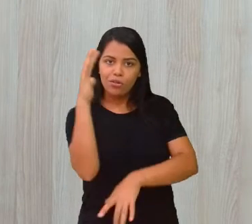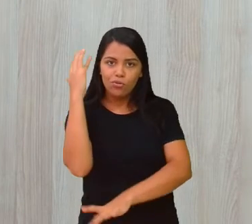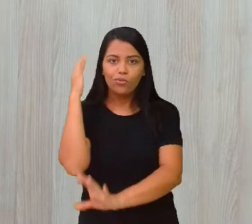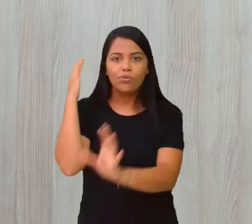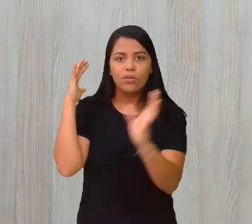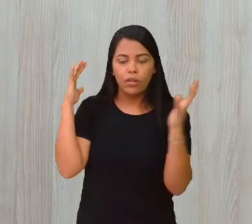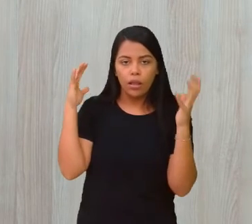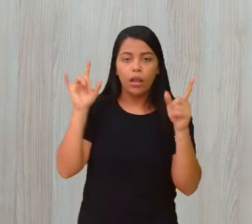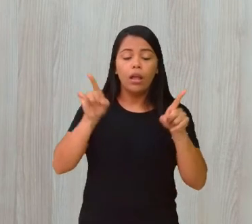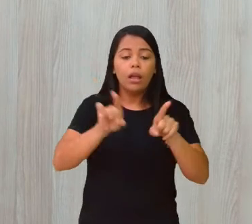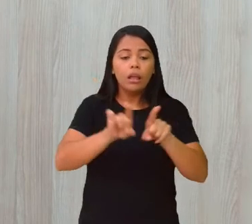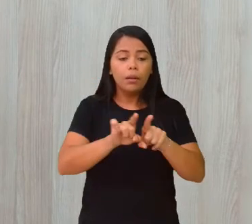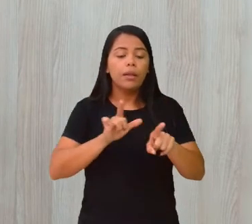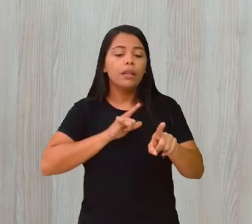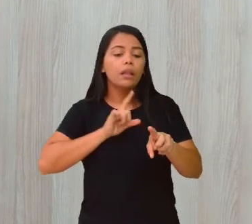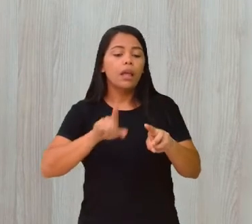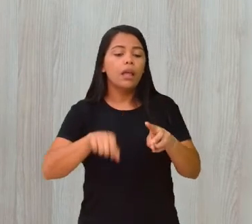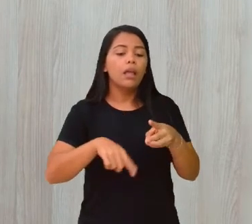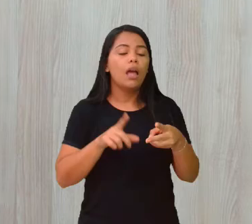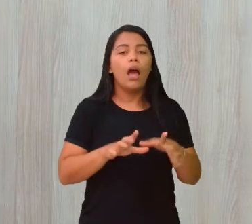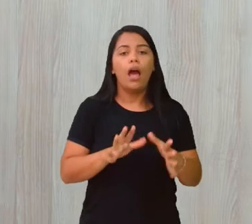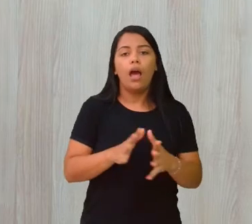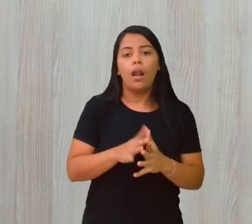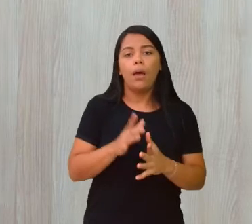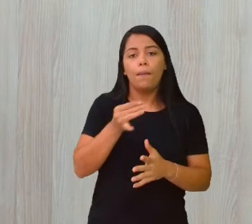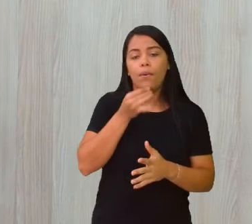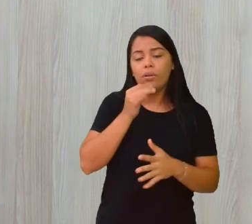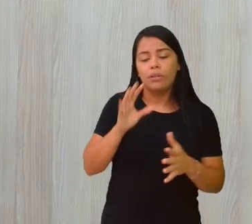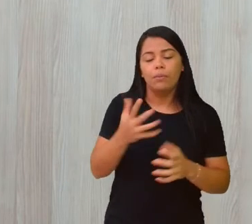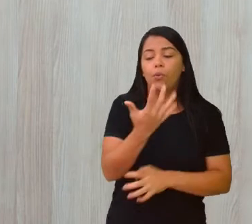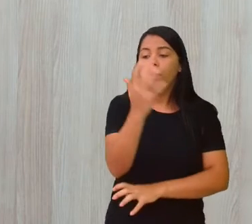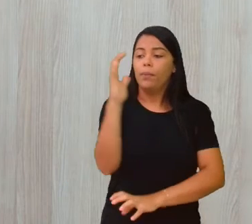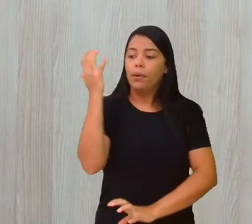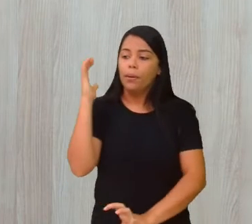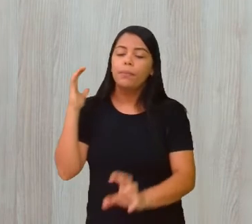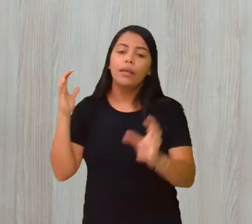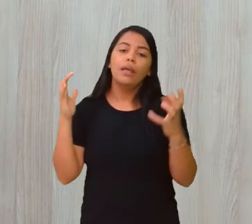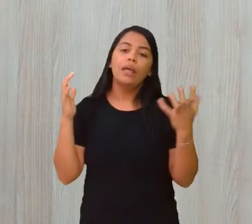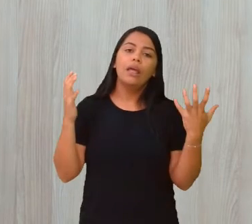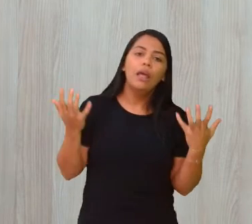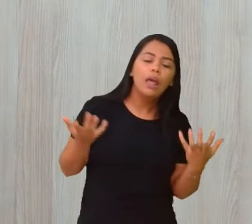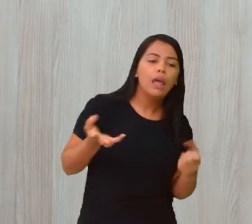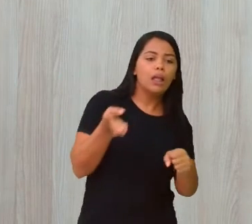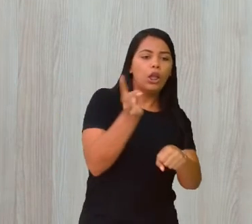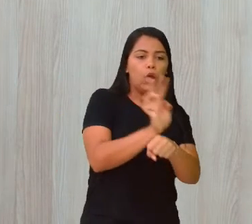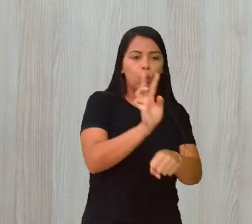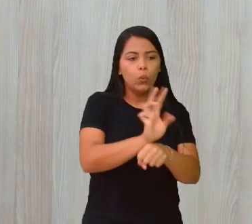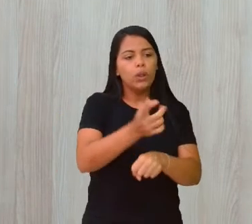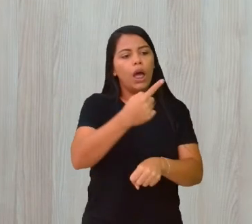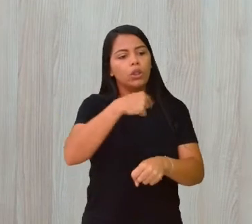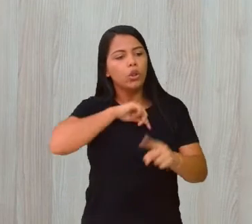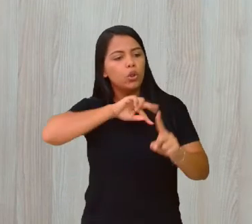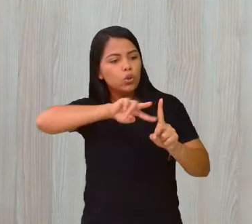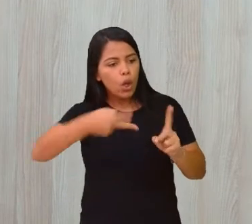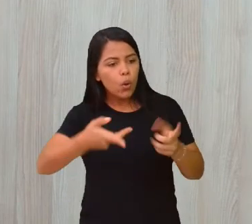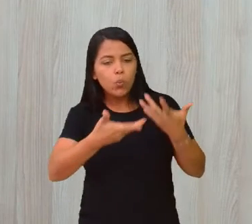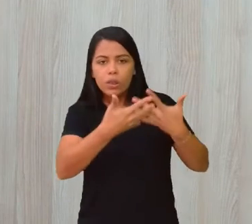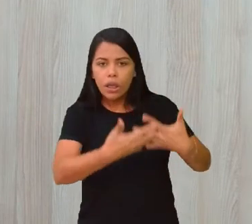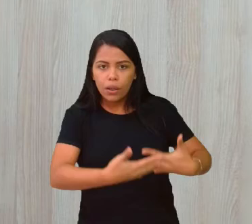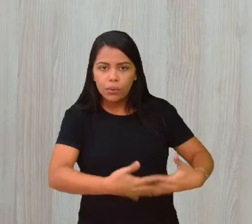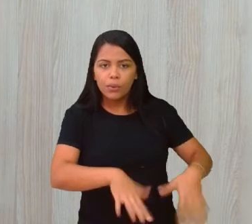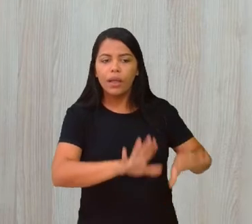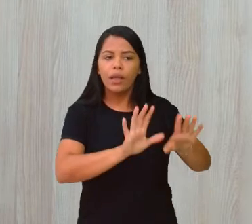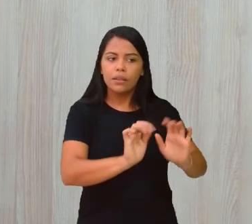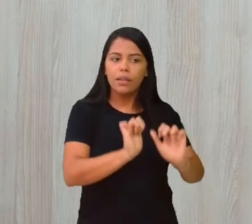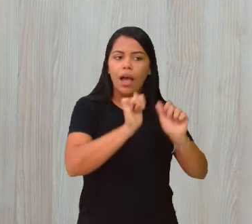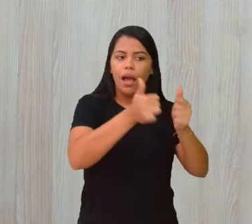isso. A gente tem o patamar lá, né, do meio ambiente, a preservação dos nossos recursos naturais, e a gente também tem